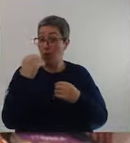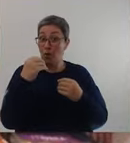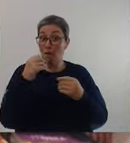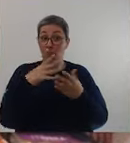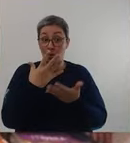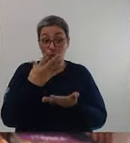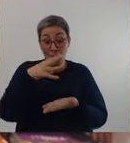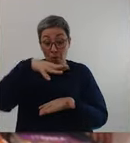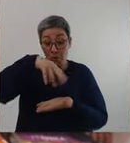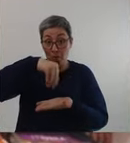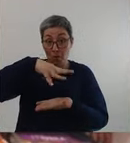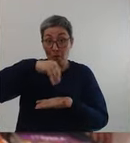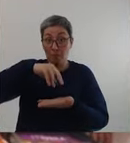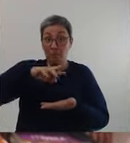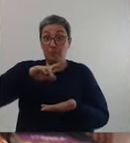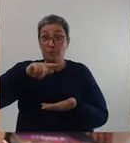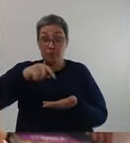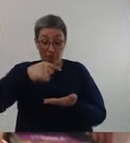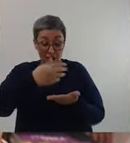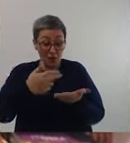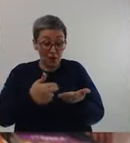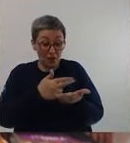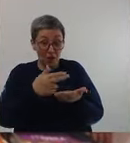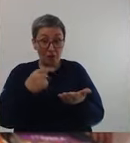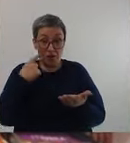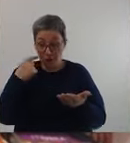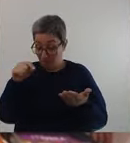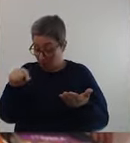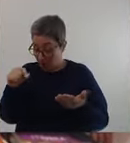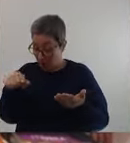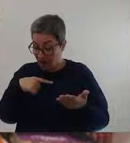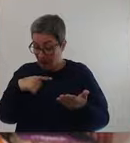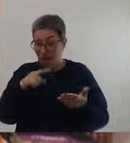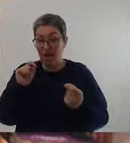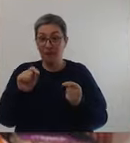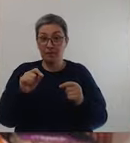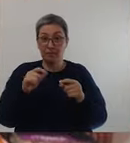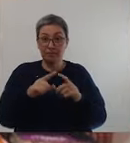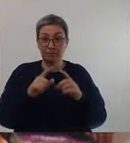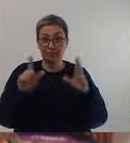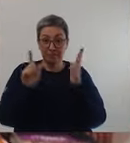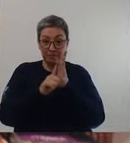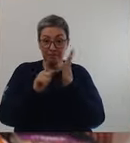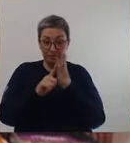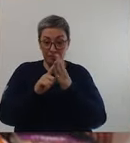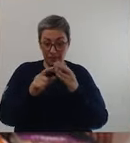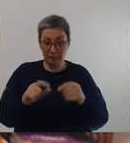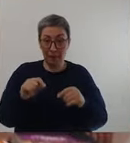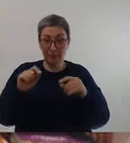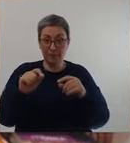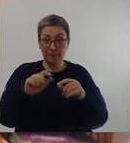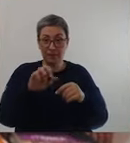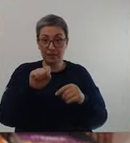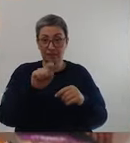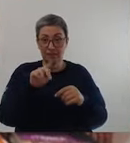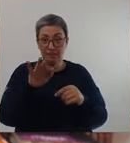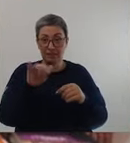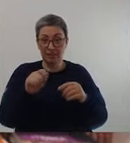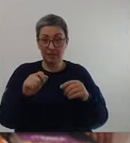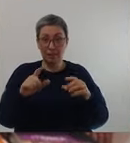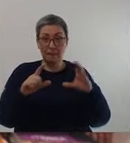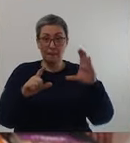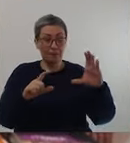lá daquela foto do RG, né? Você aproveita, olha lá, pega uma folha de sulfite, ó, uma folha